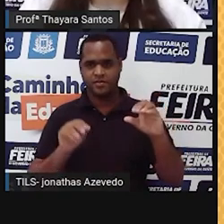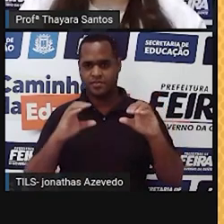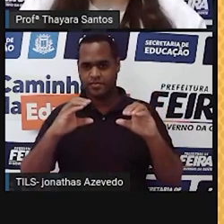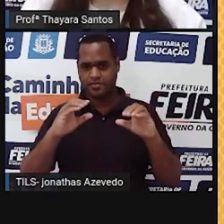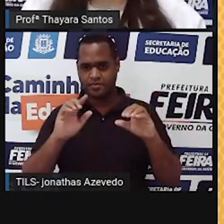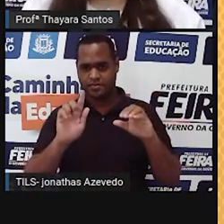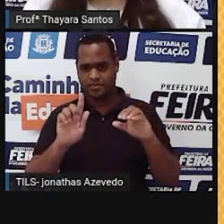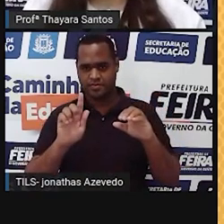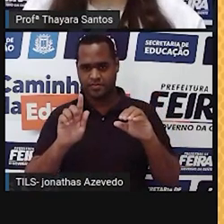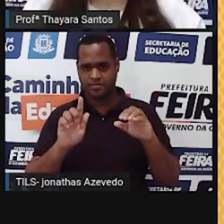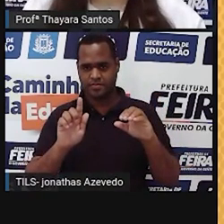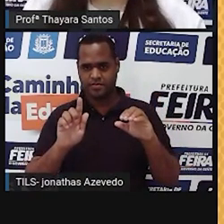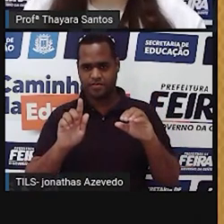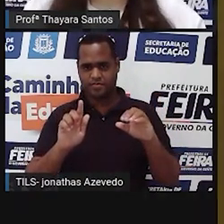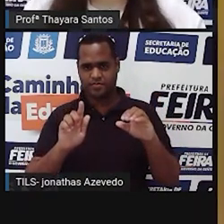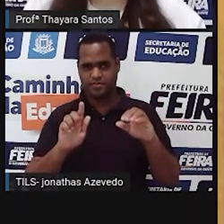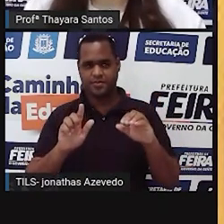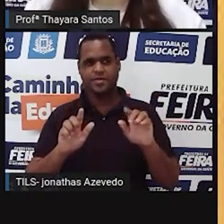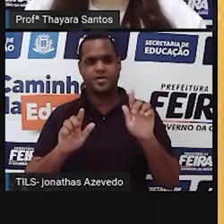no DNA.